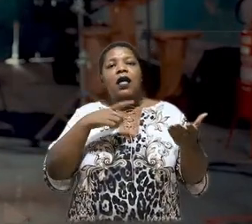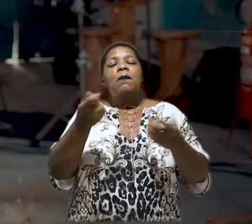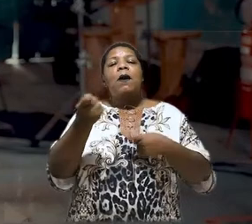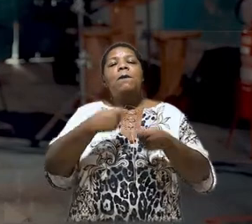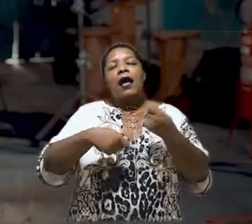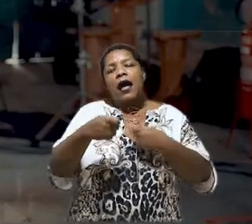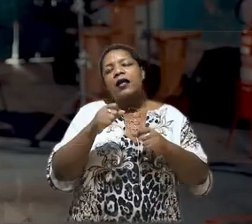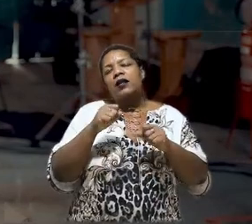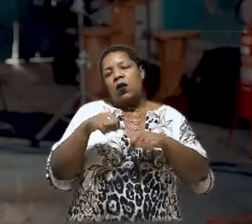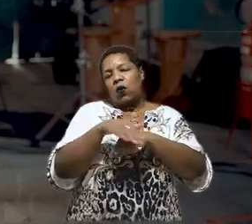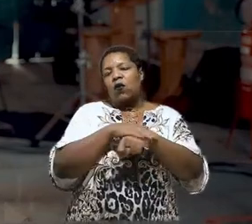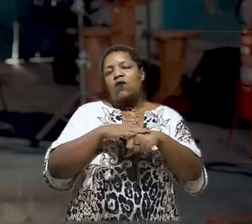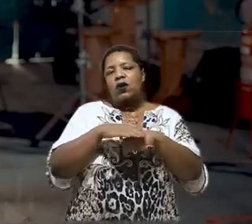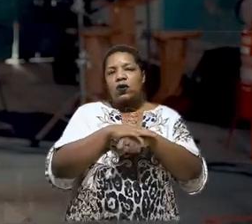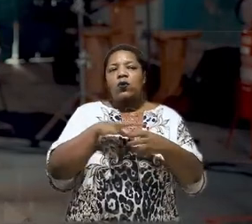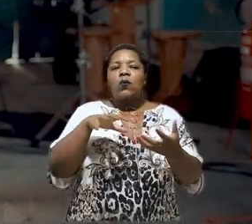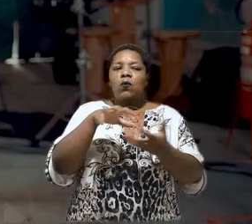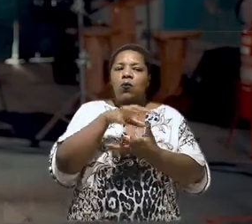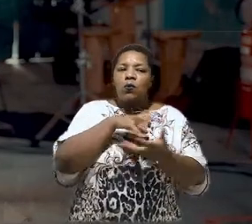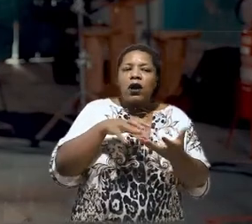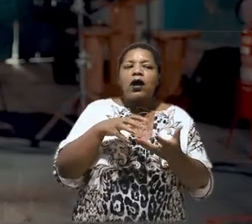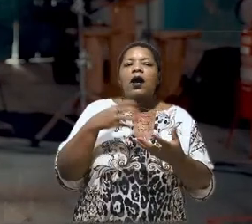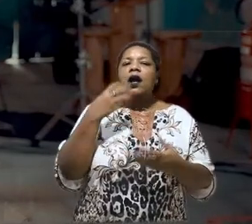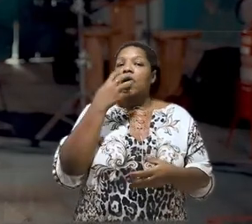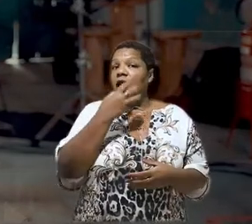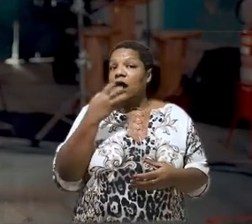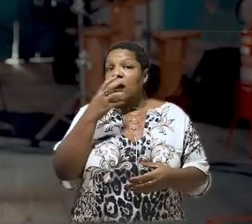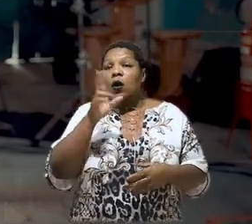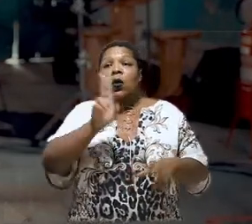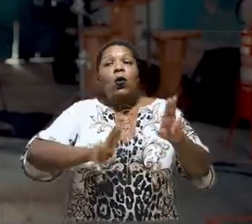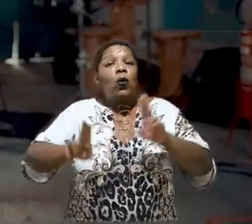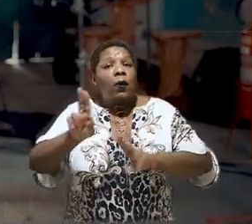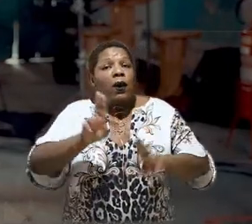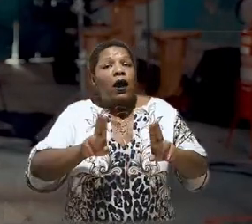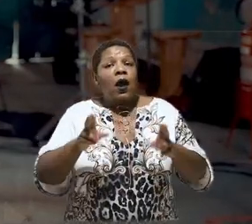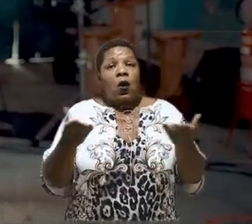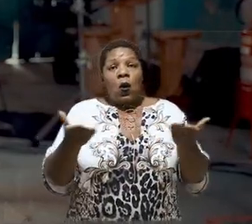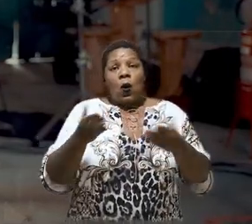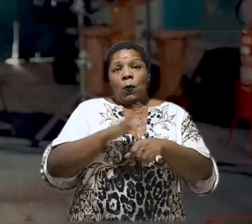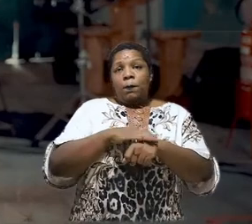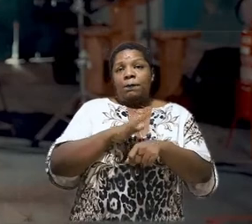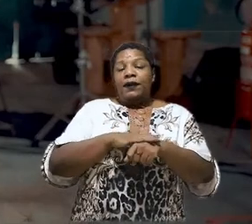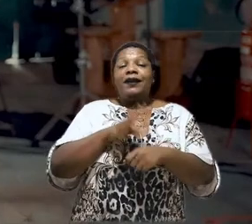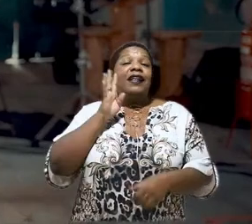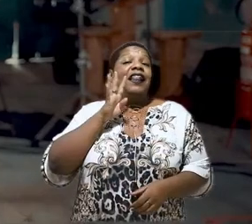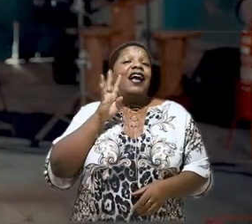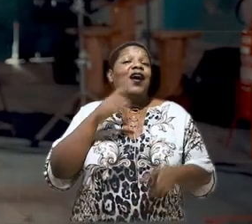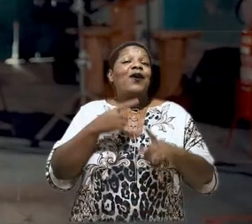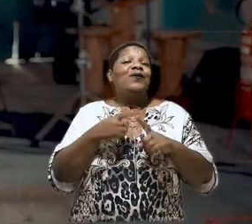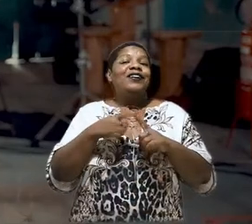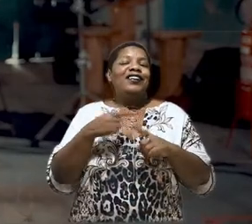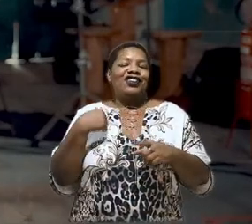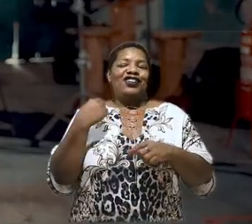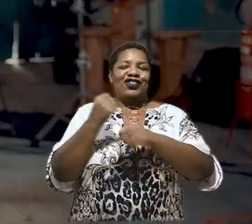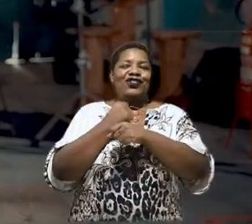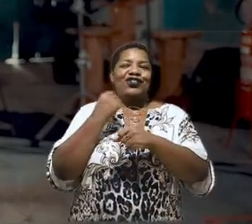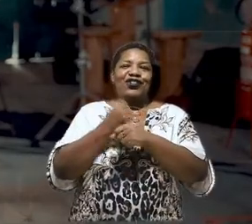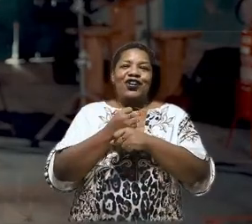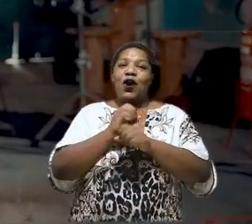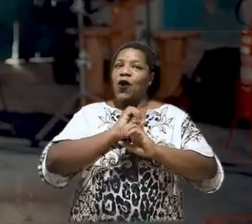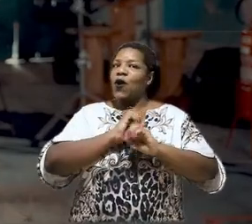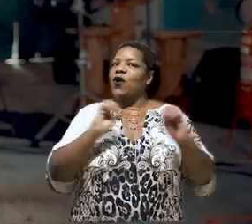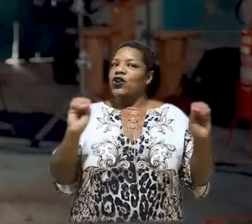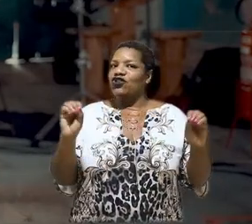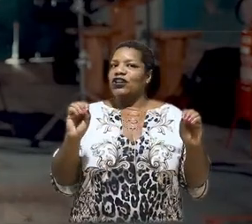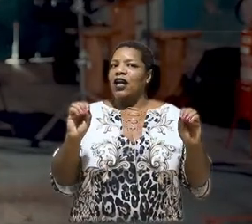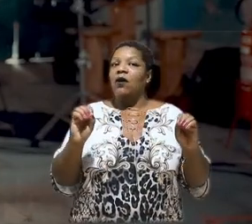tem uma festa uma queca conversa com os movimentos do mercado tem que a música ficar com que a galera consumidor no momento isso é bem legal porque a gente acaba